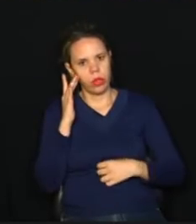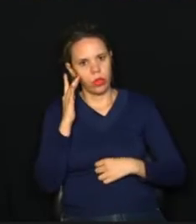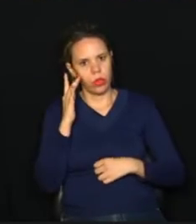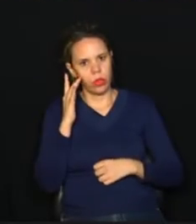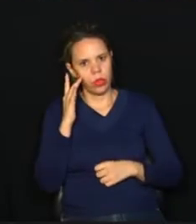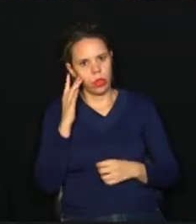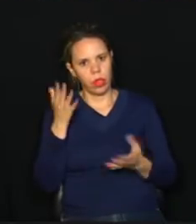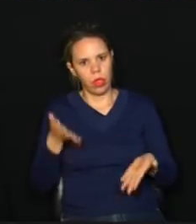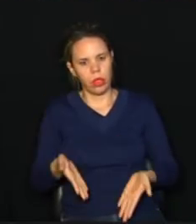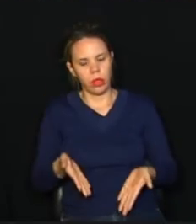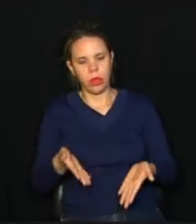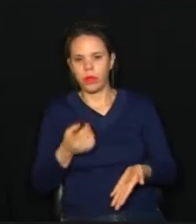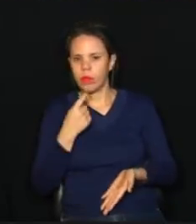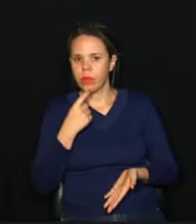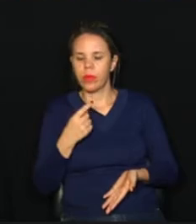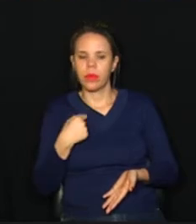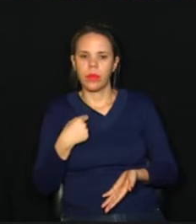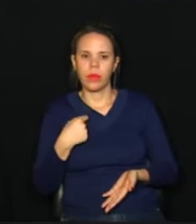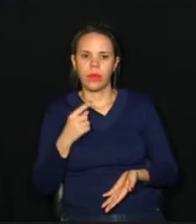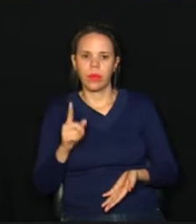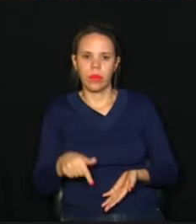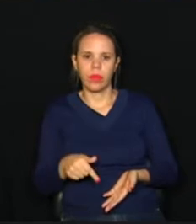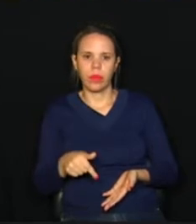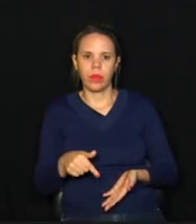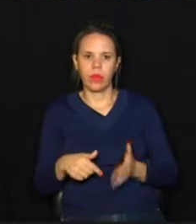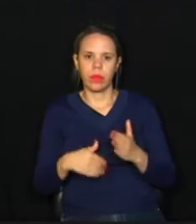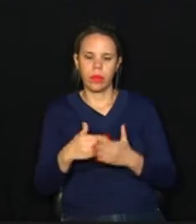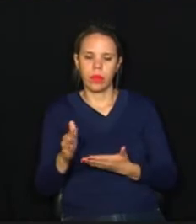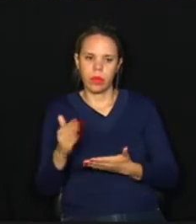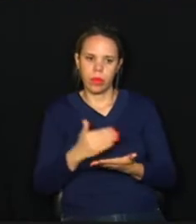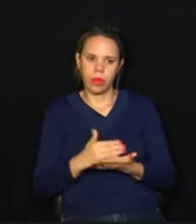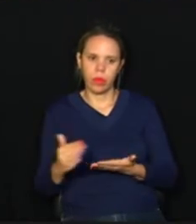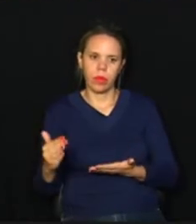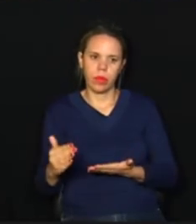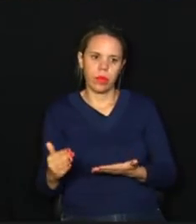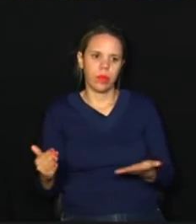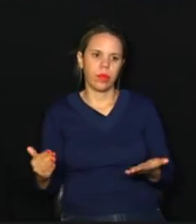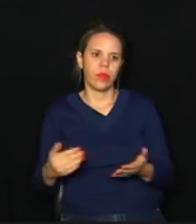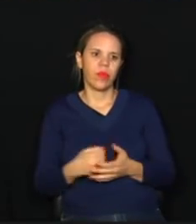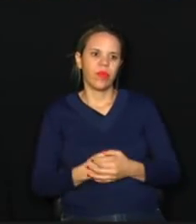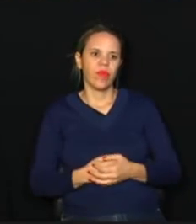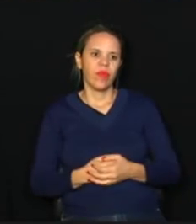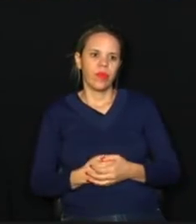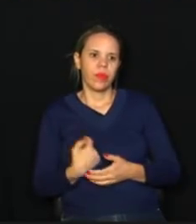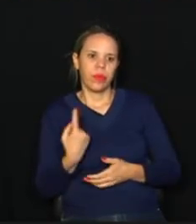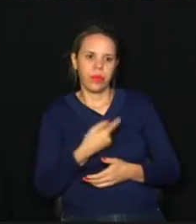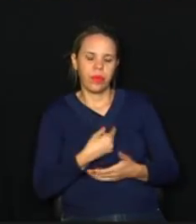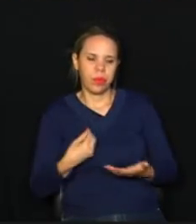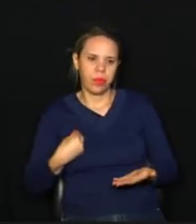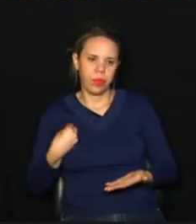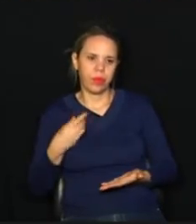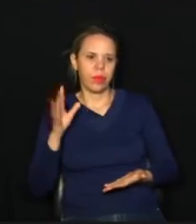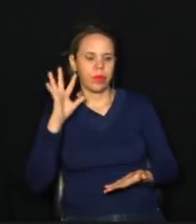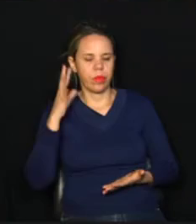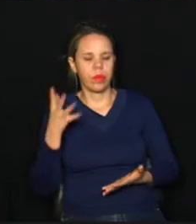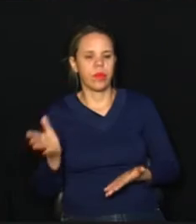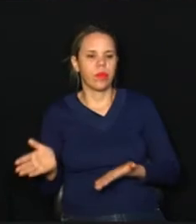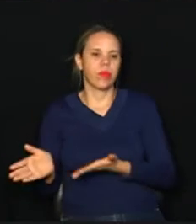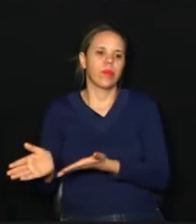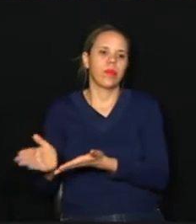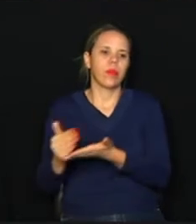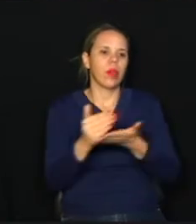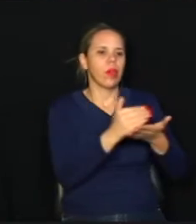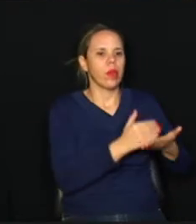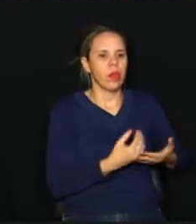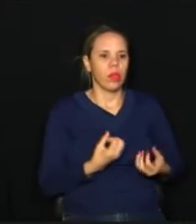nosso campo aqui, um passo inicial, quer dizer, nós estamos colhendo informações e aqui